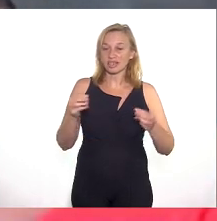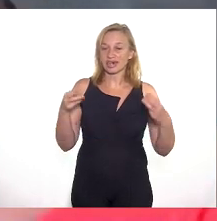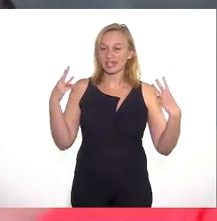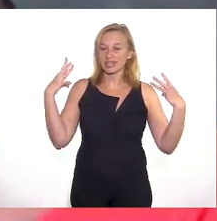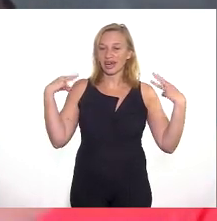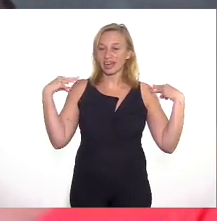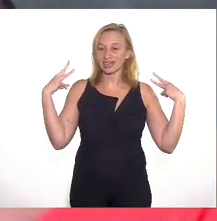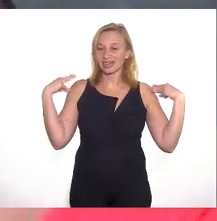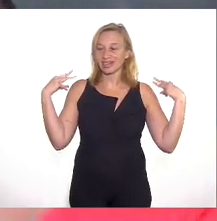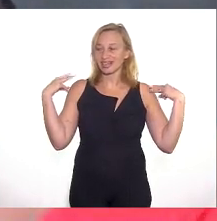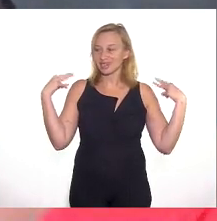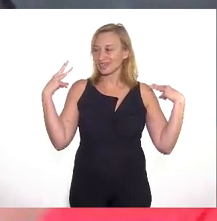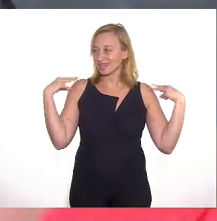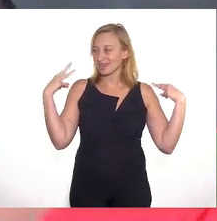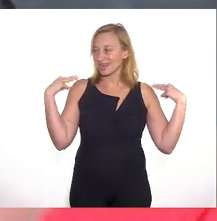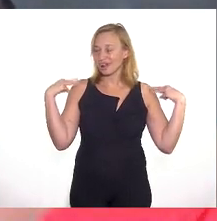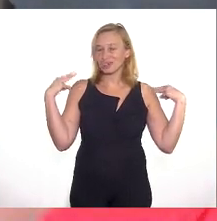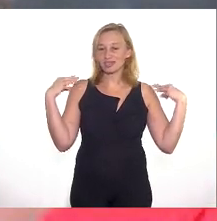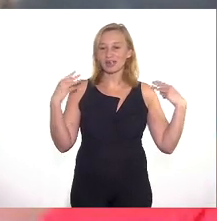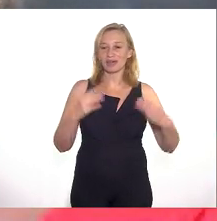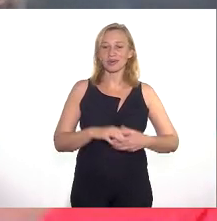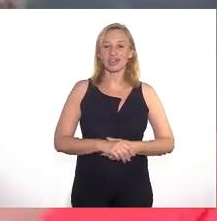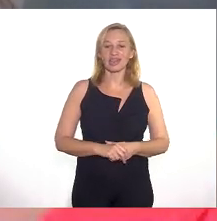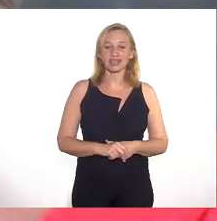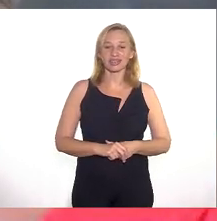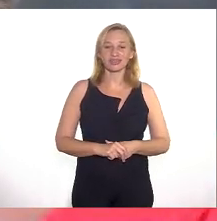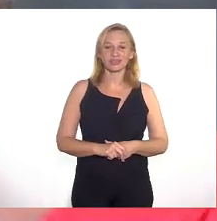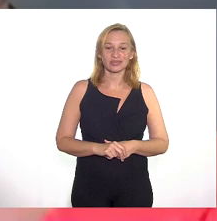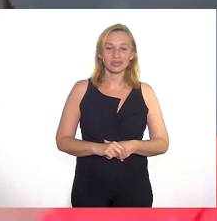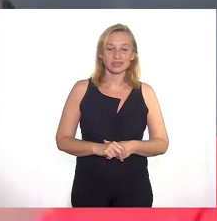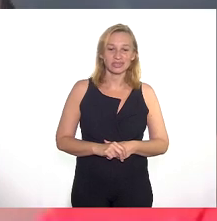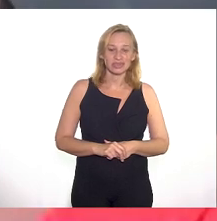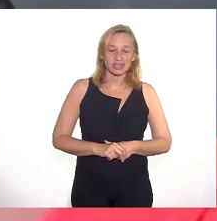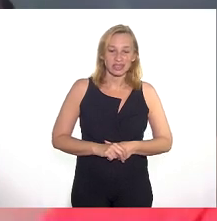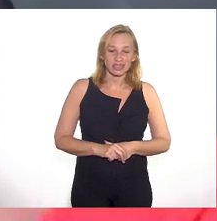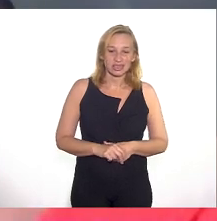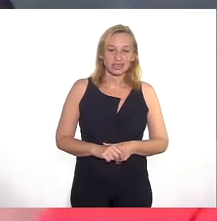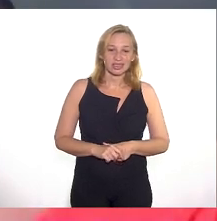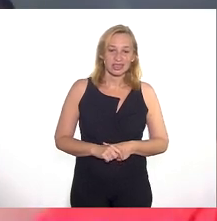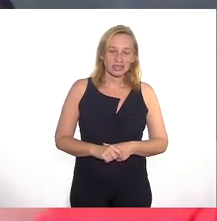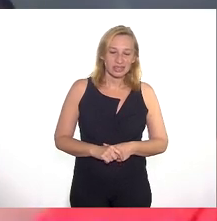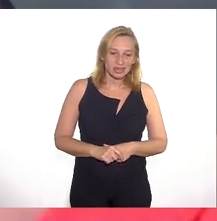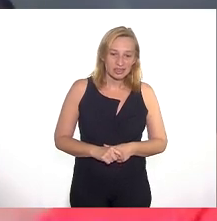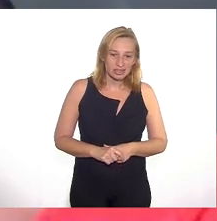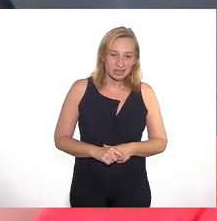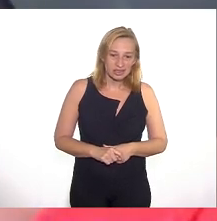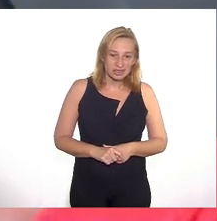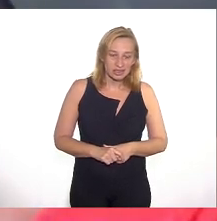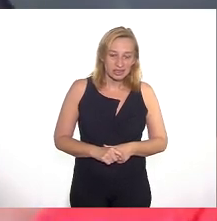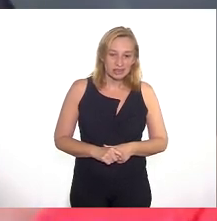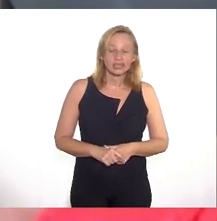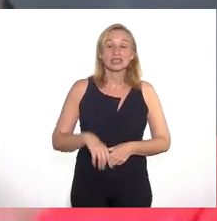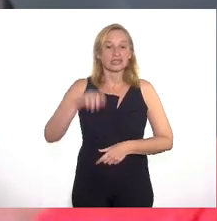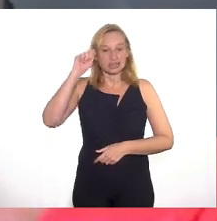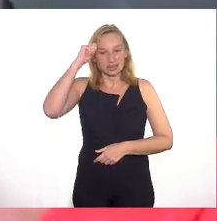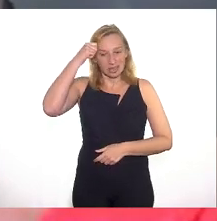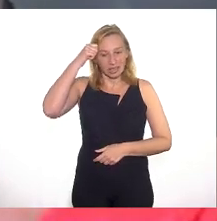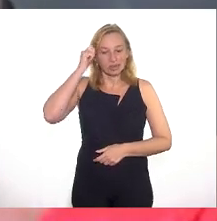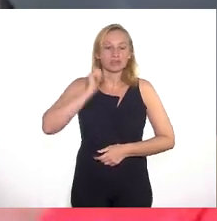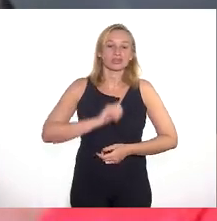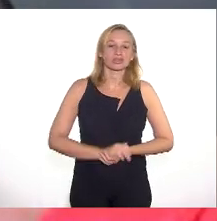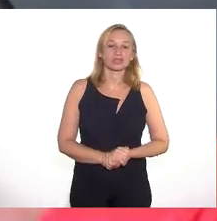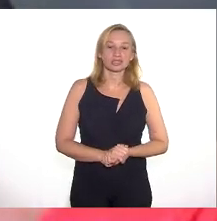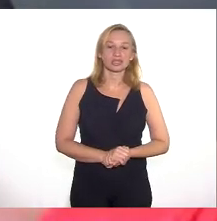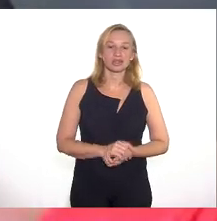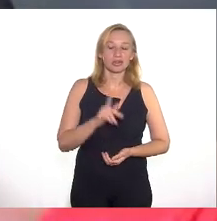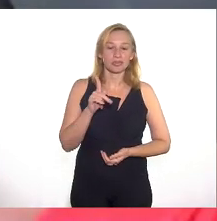época, onde era normal e corriqueiro castigos físicos para negros e pardos.